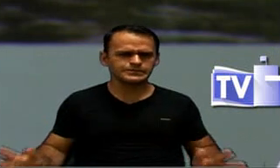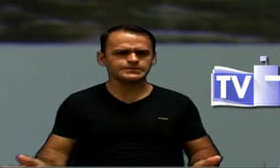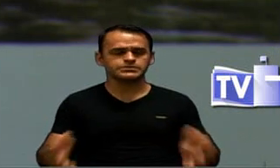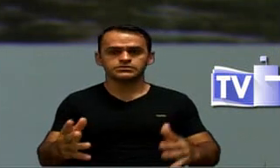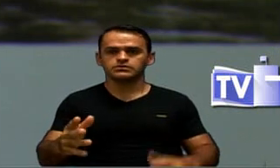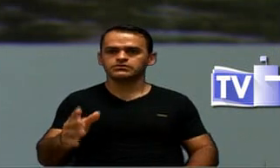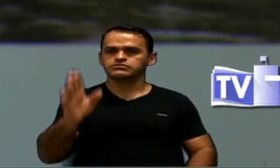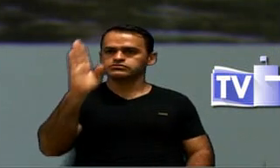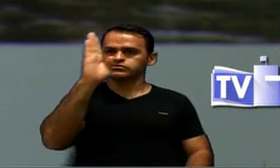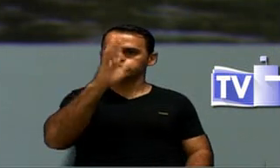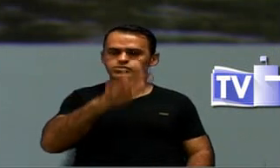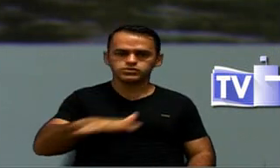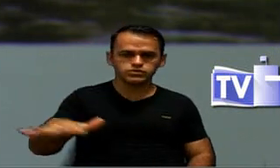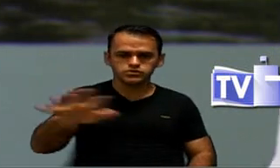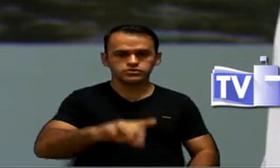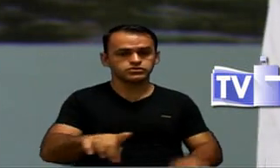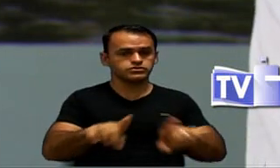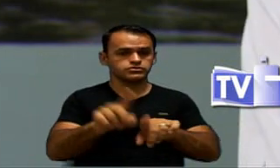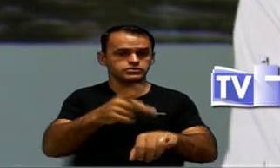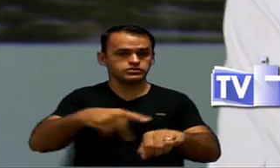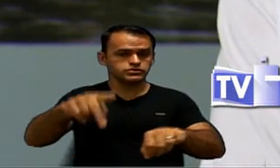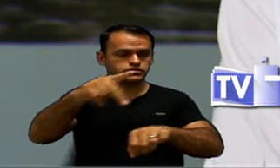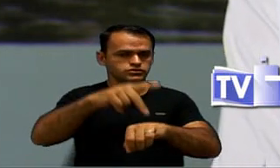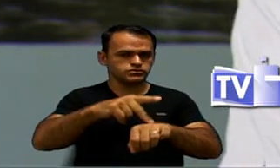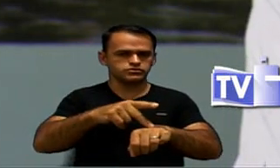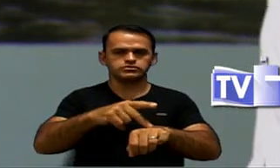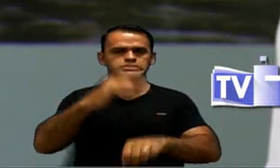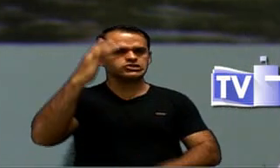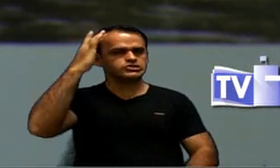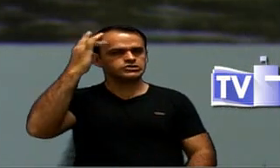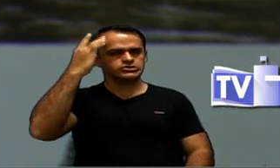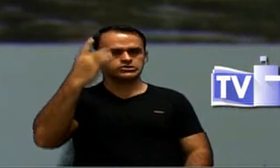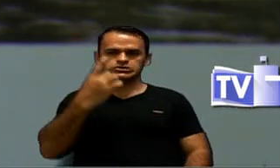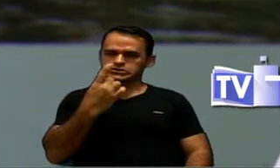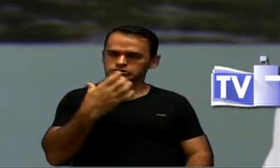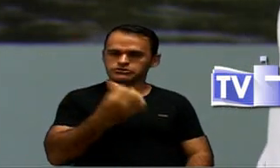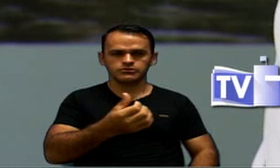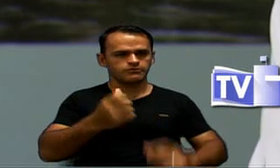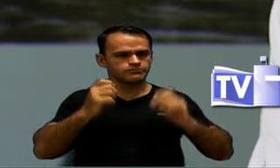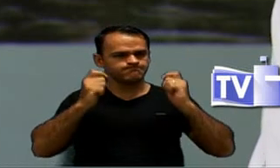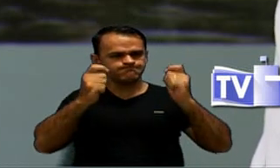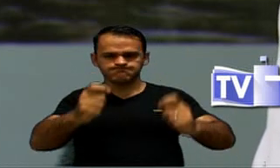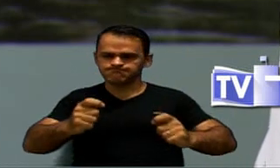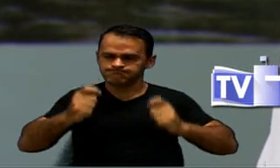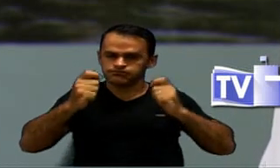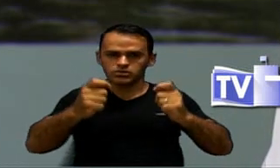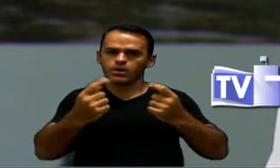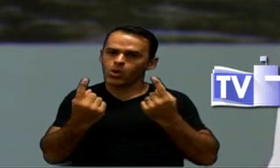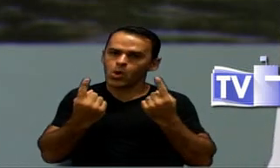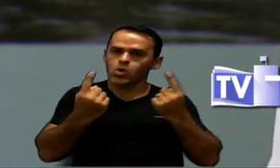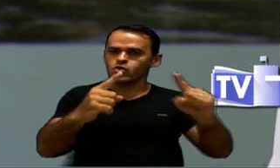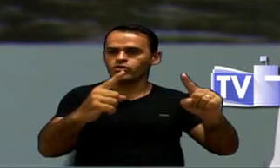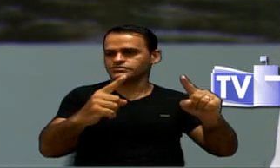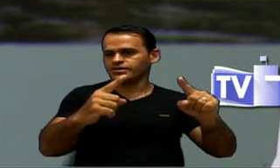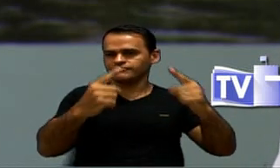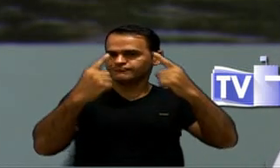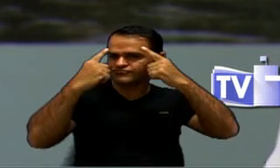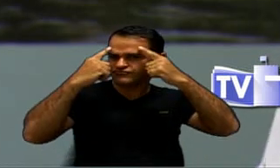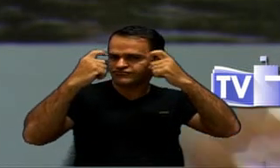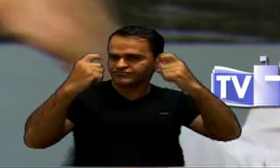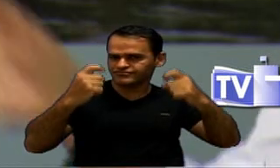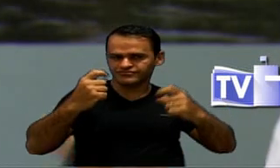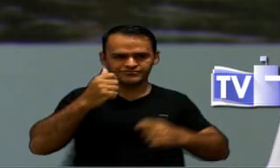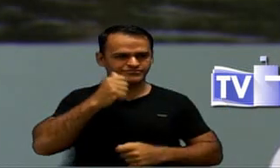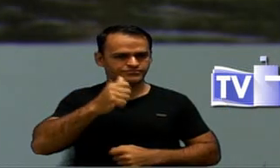nacionais e campanhas internacionais. Os 16 dias de ativismo em combate à violência contra a mulher é